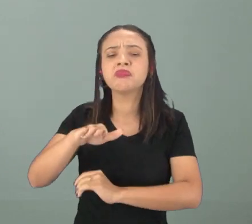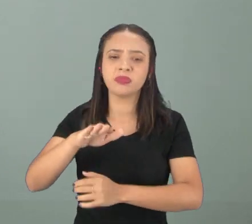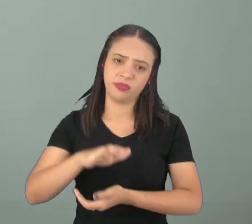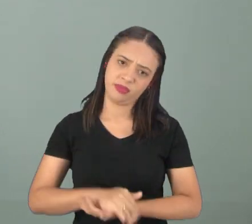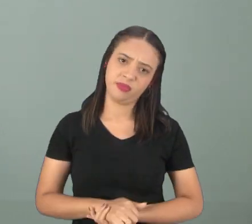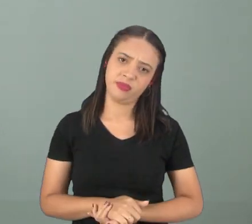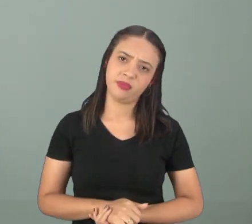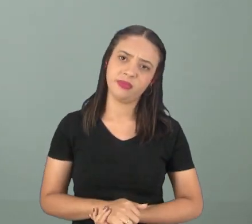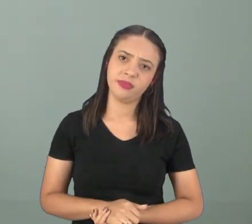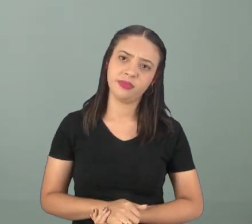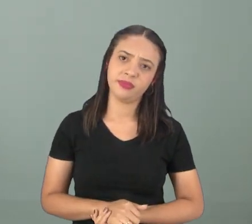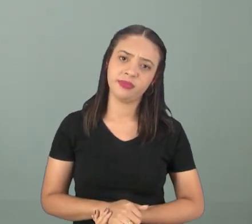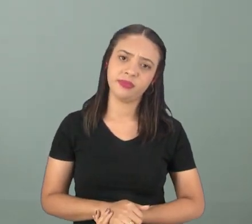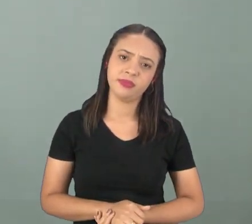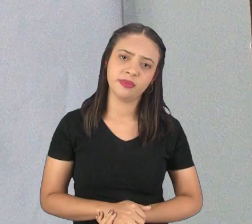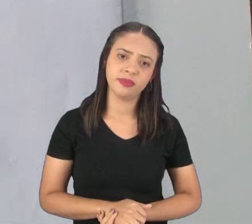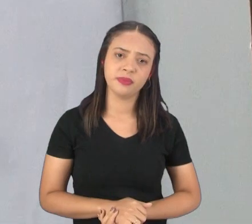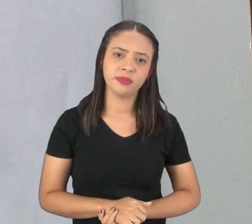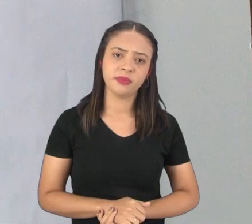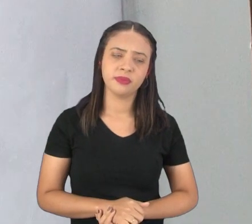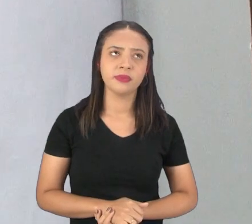lá.